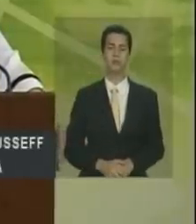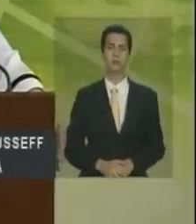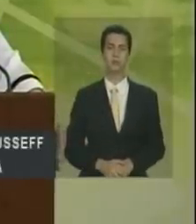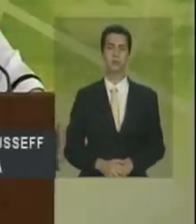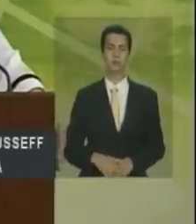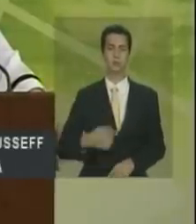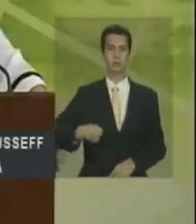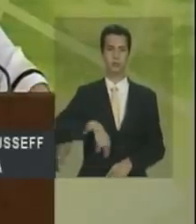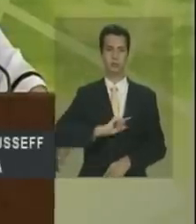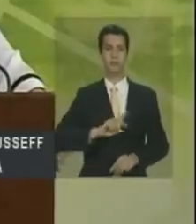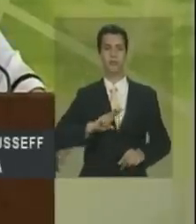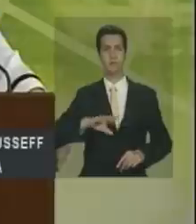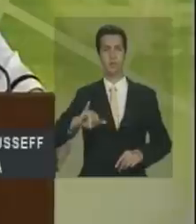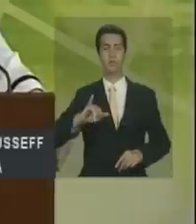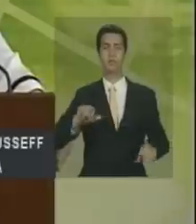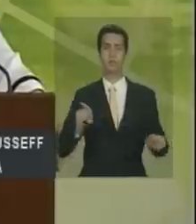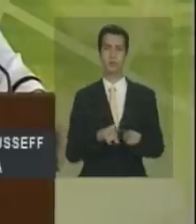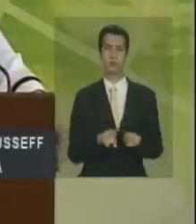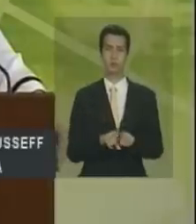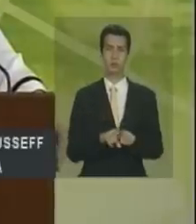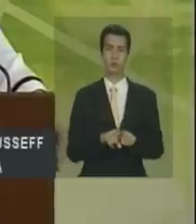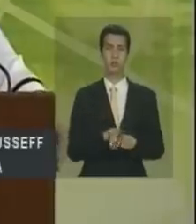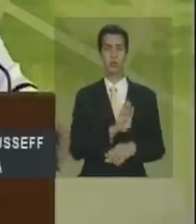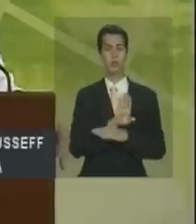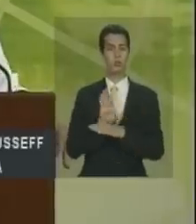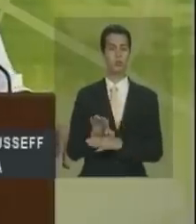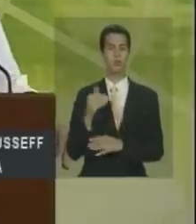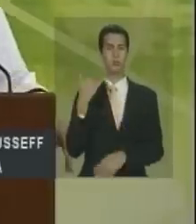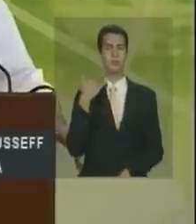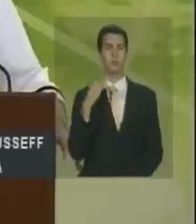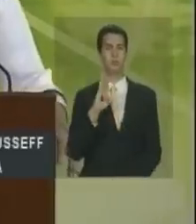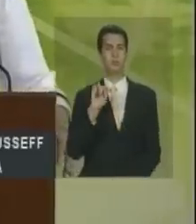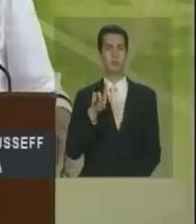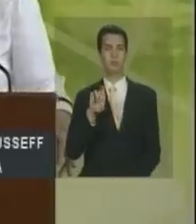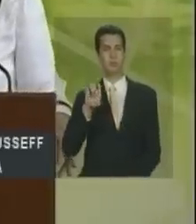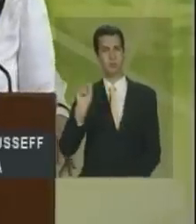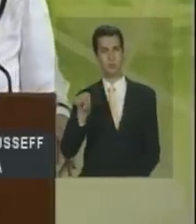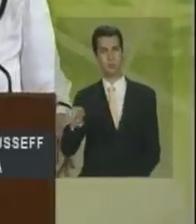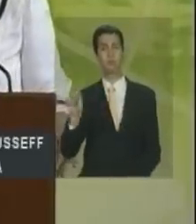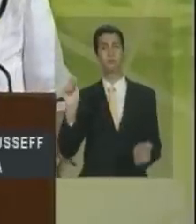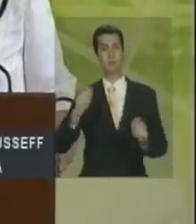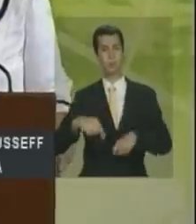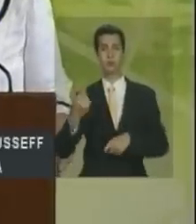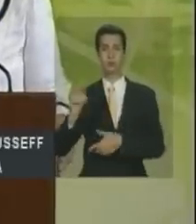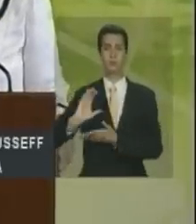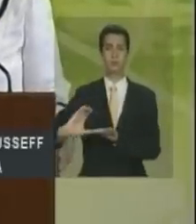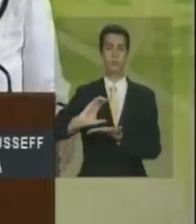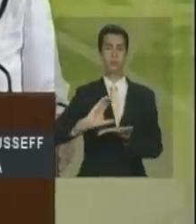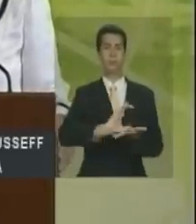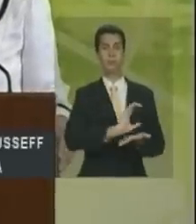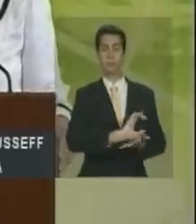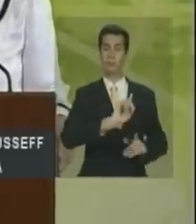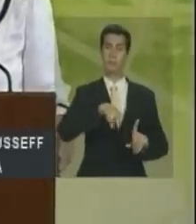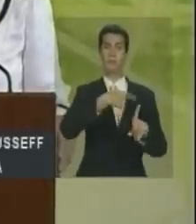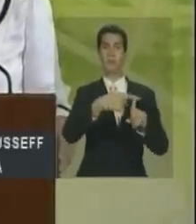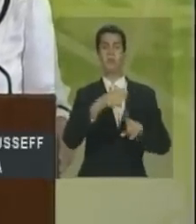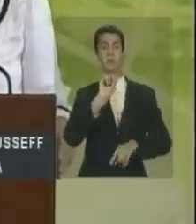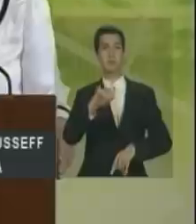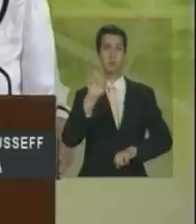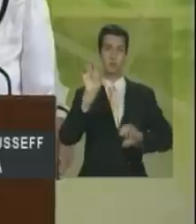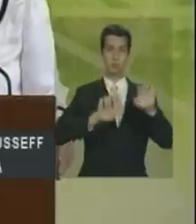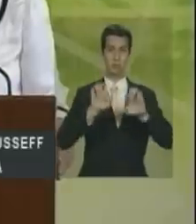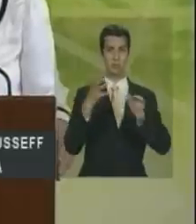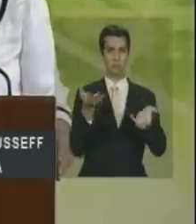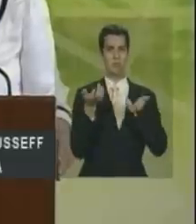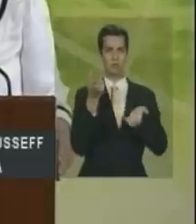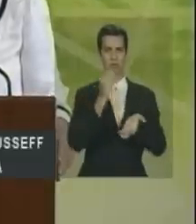Reforçaremos a capacidade de financiamento do BNDES para que não faltem recursos a nenhuma empresa que queira